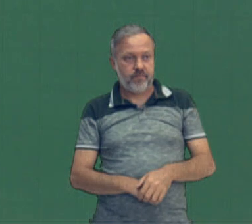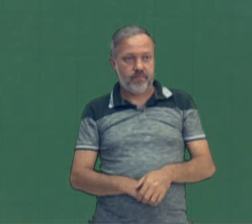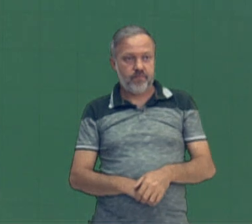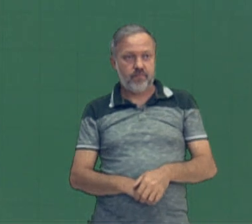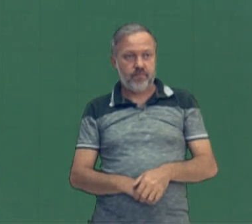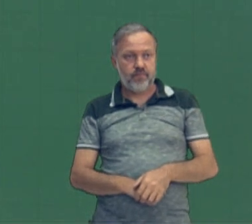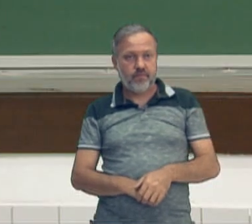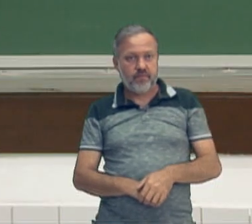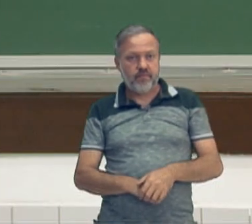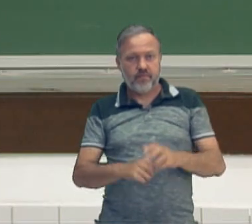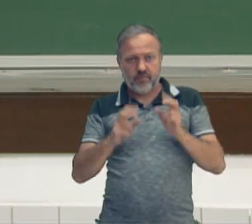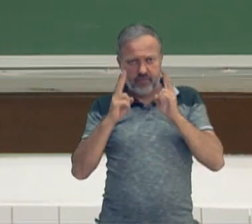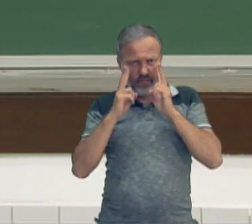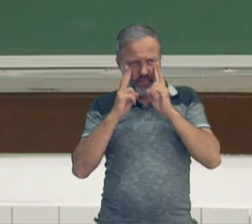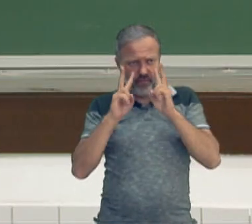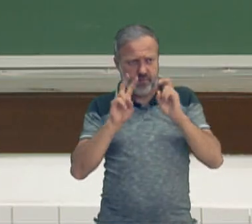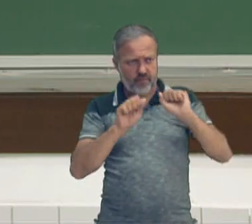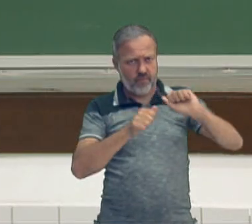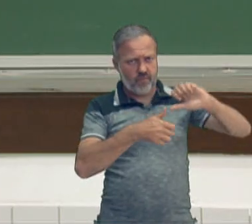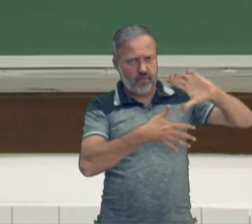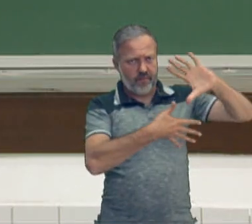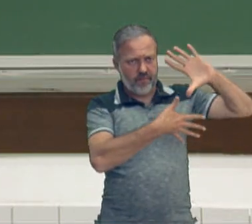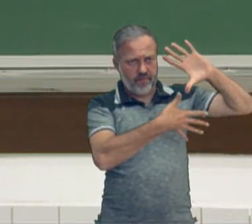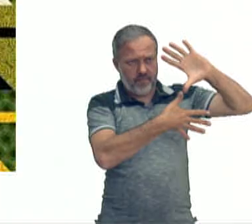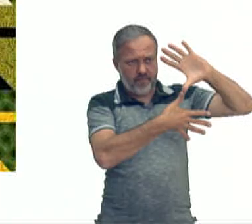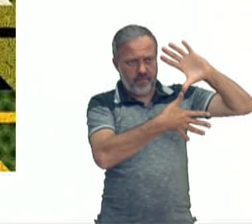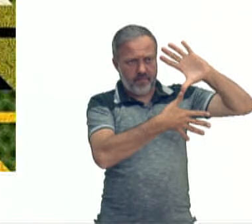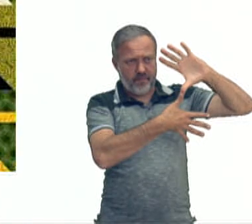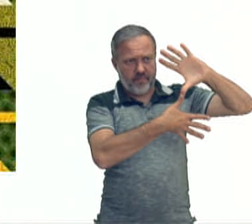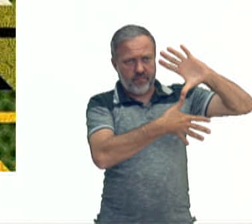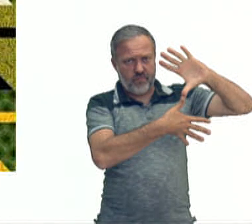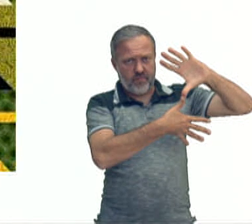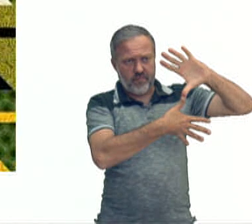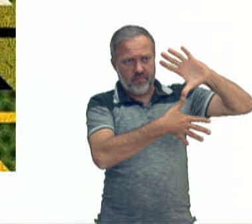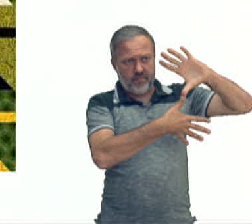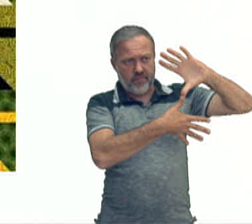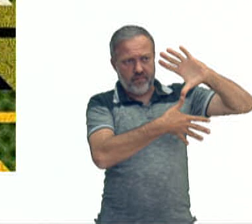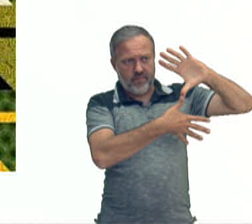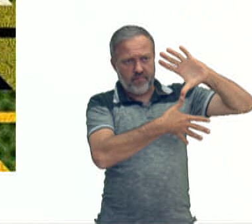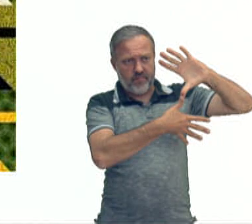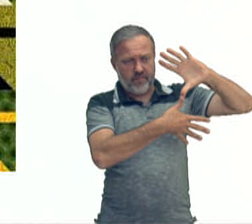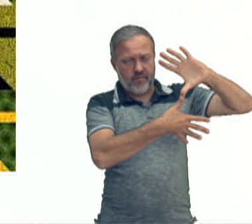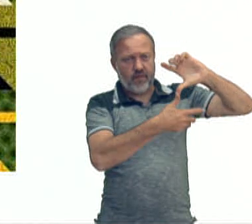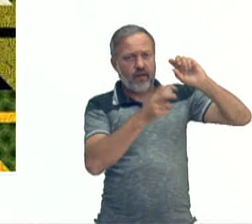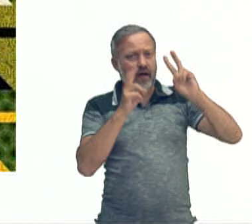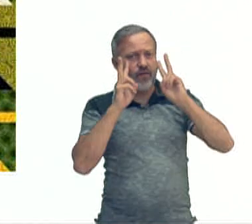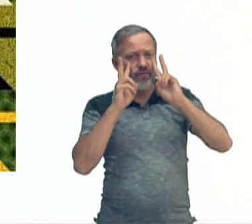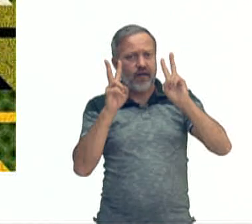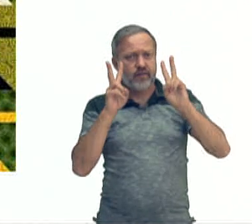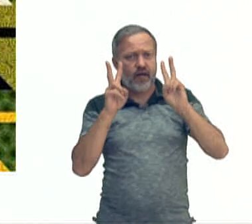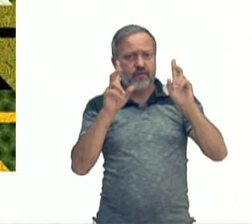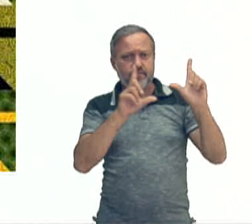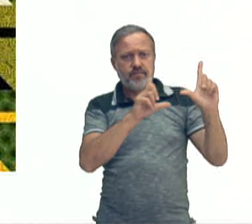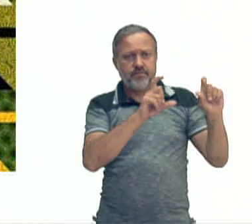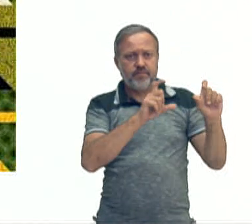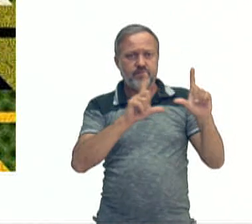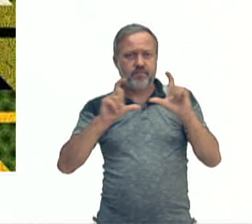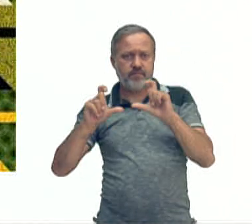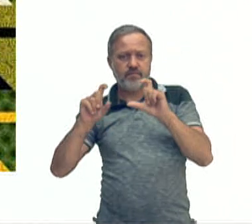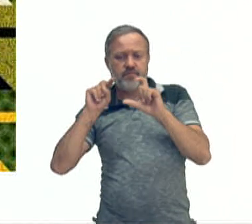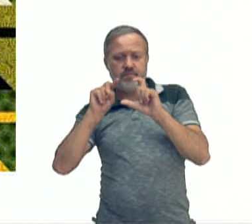a miscigenação. Olha aí que legal, lá na tua tela aí está aparecendo, né? Ali um monte de figurinhas, pessoas diferentes,